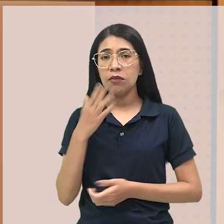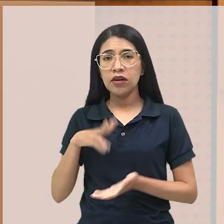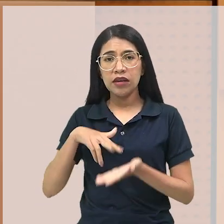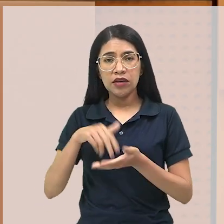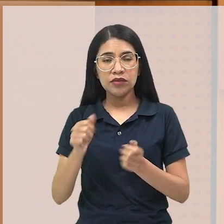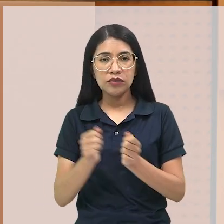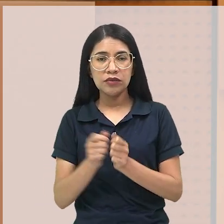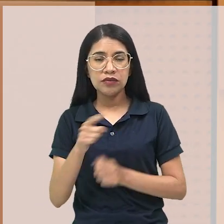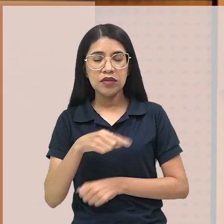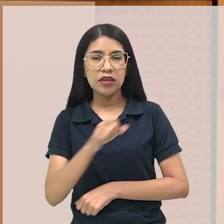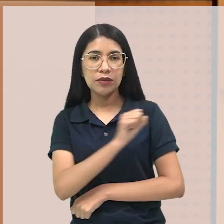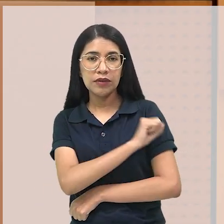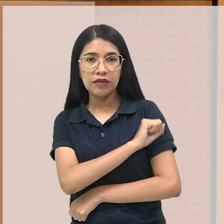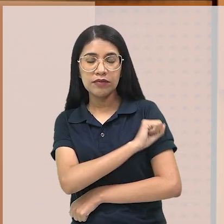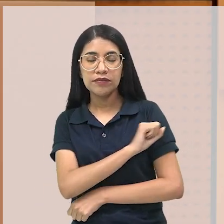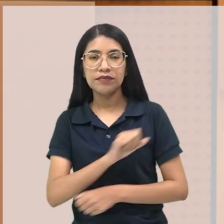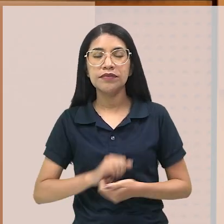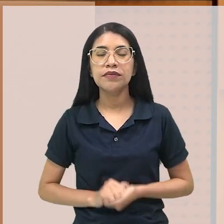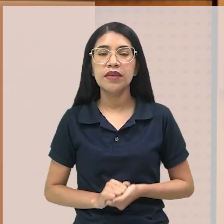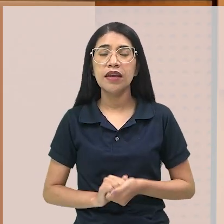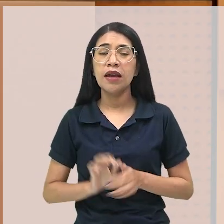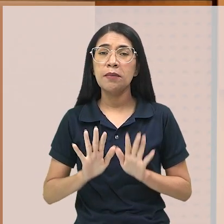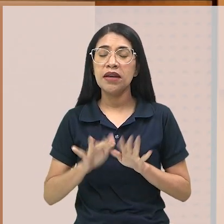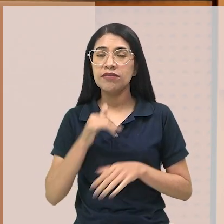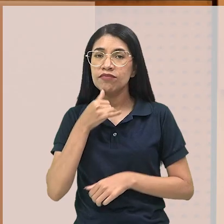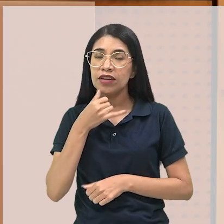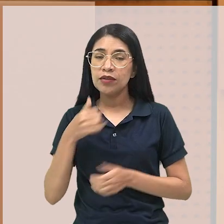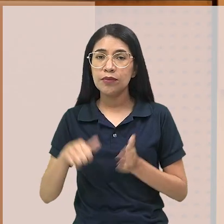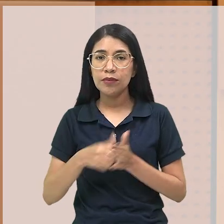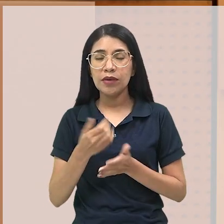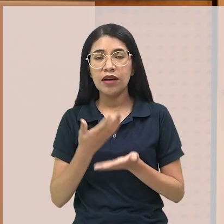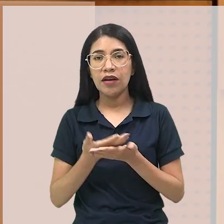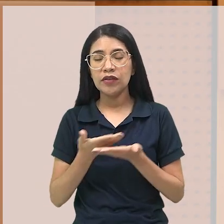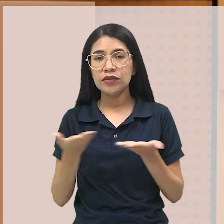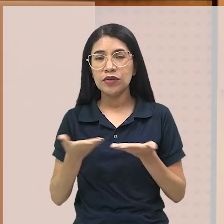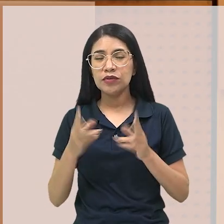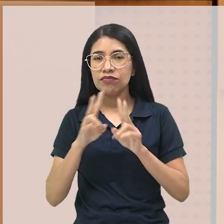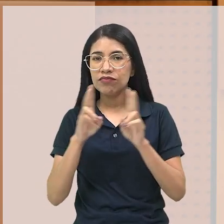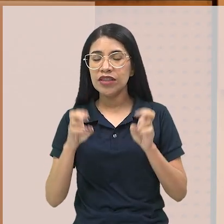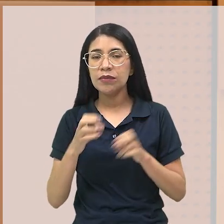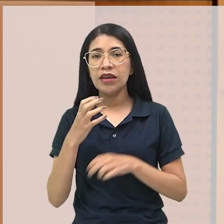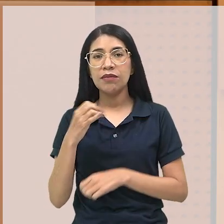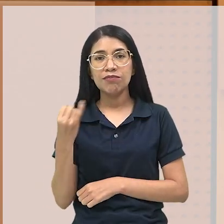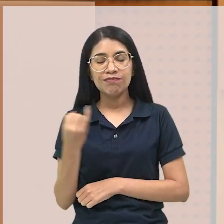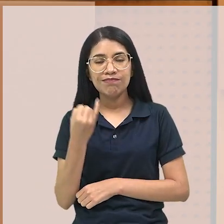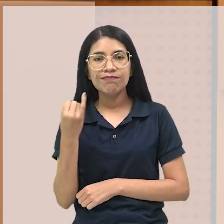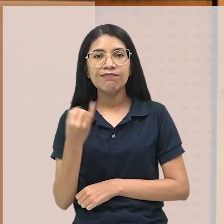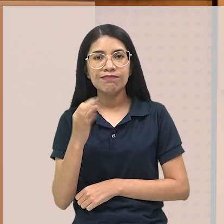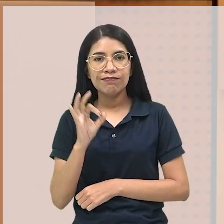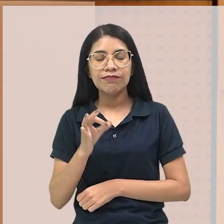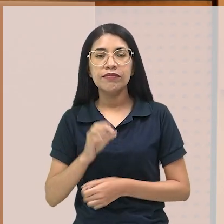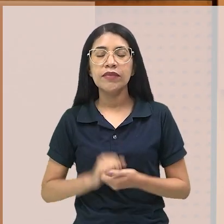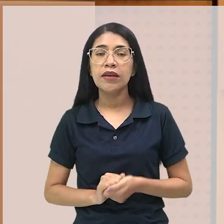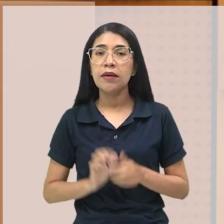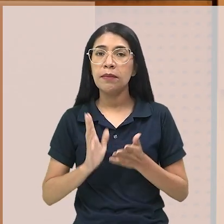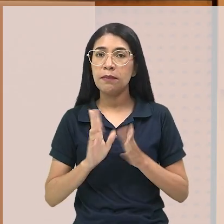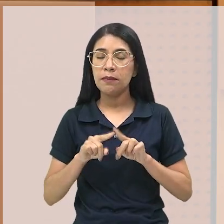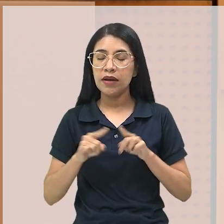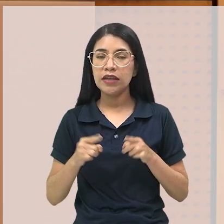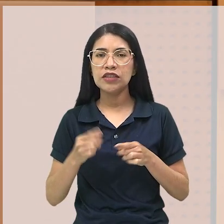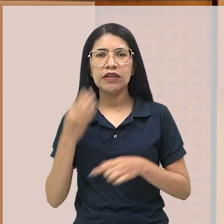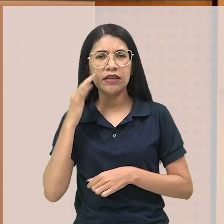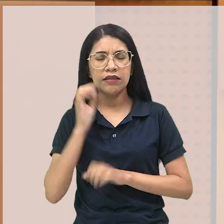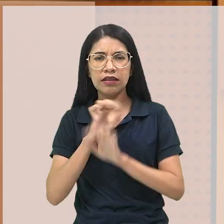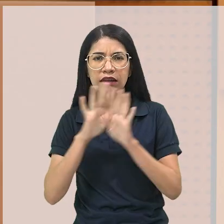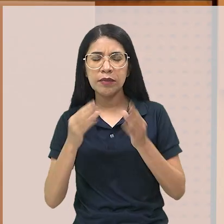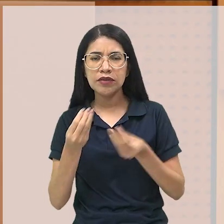todo mundo do 8º ano. Pena que nesse primeiro dia o assunto seja tão sério, né? Mesmo assim, vamos entender